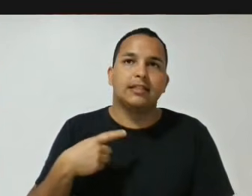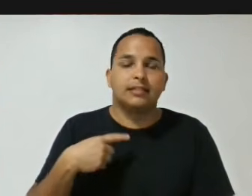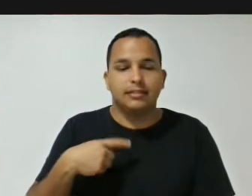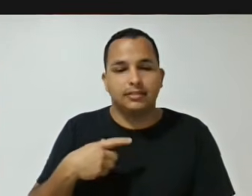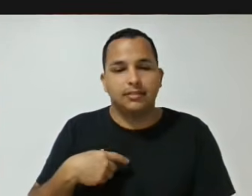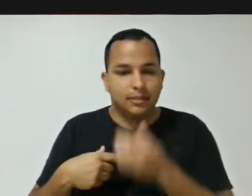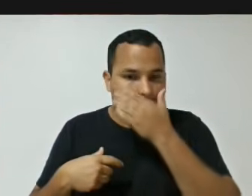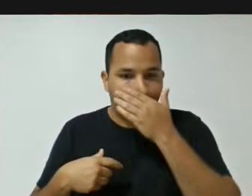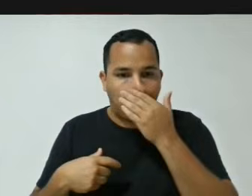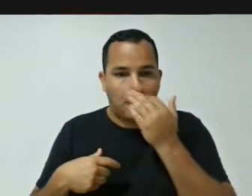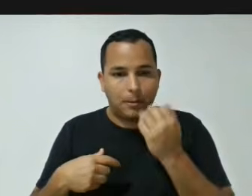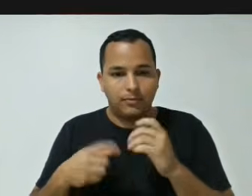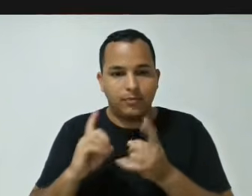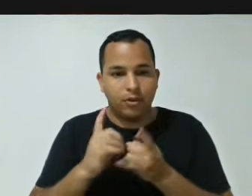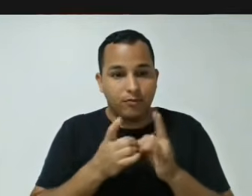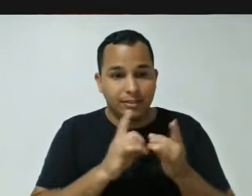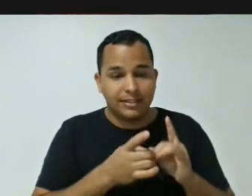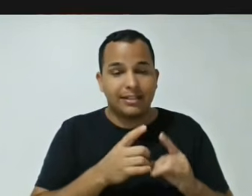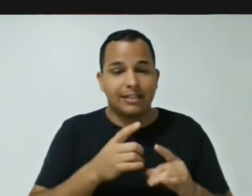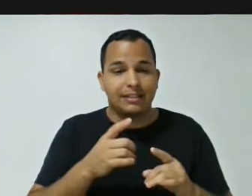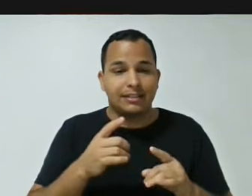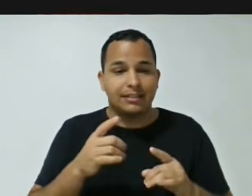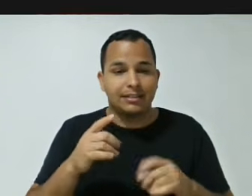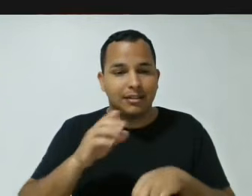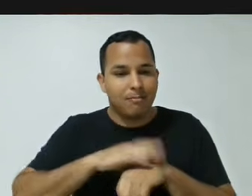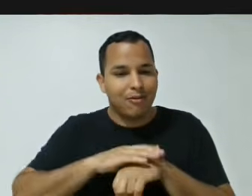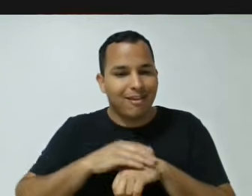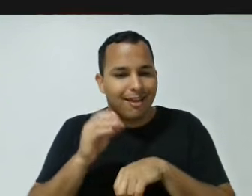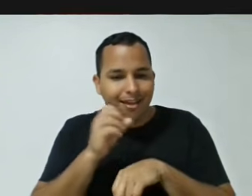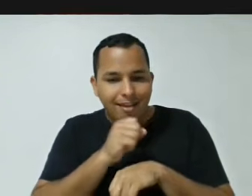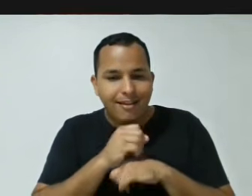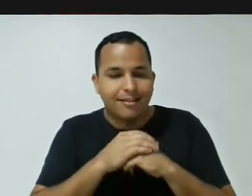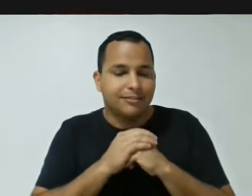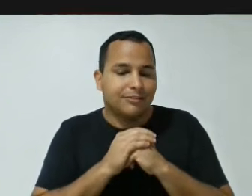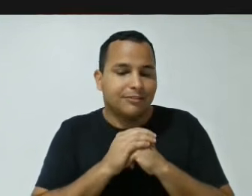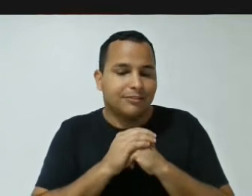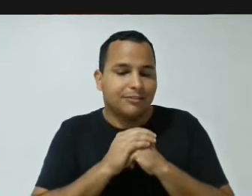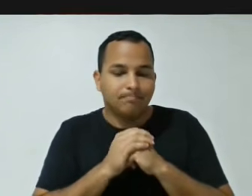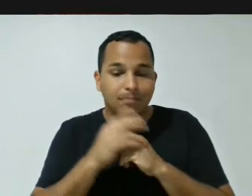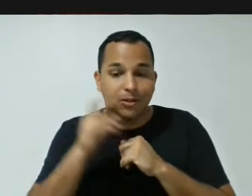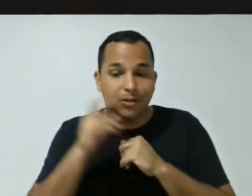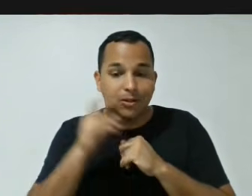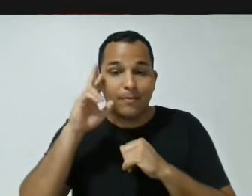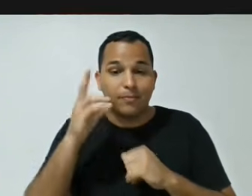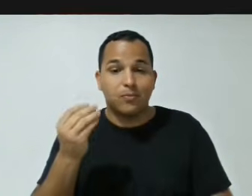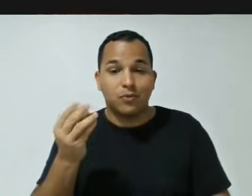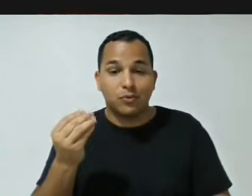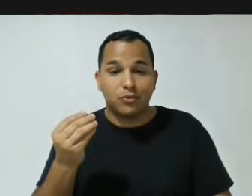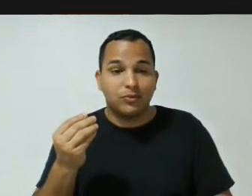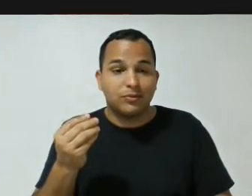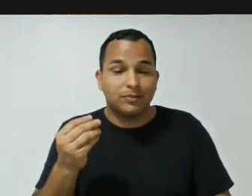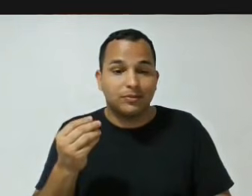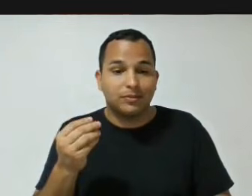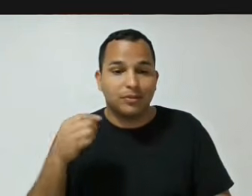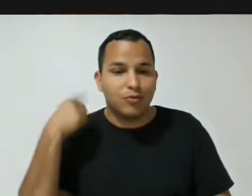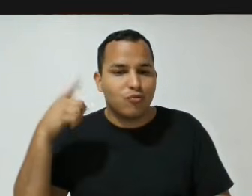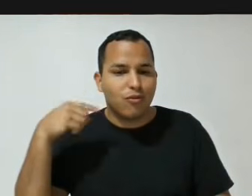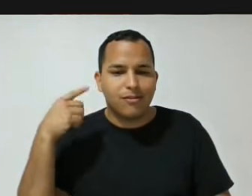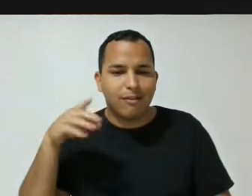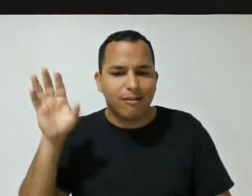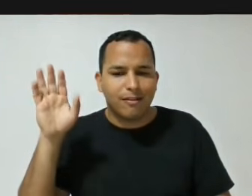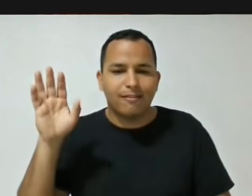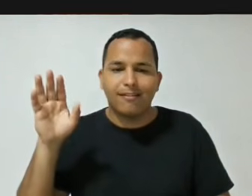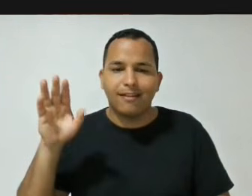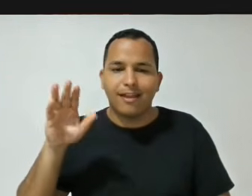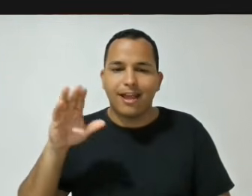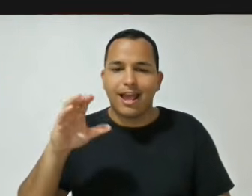Tinha umas oficinas temporárias, eu me lembro muito de um doidão lá chamado Cláudio